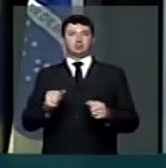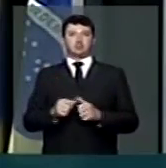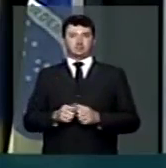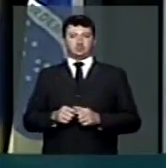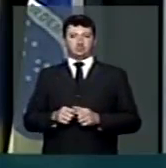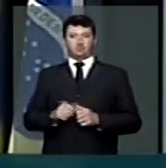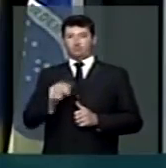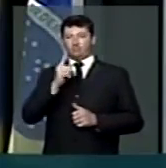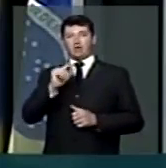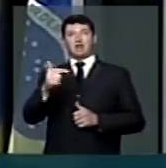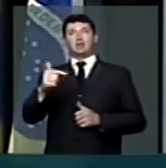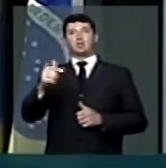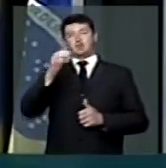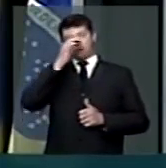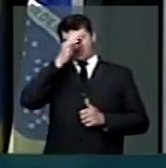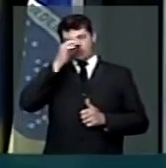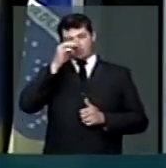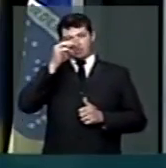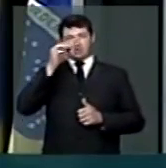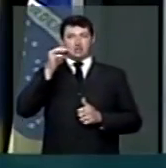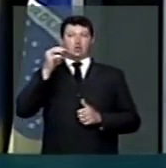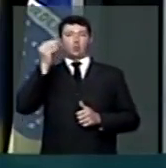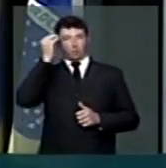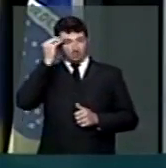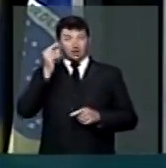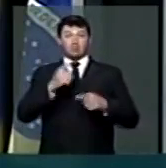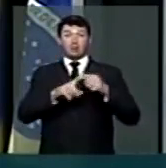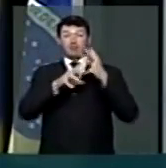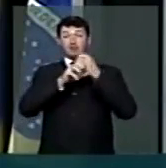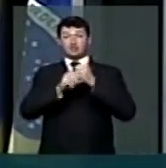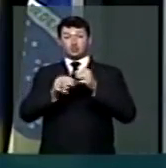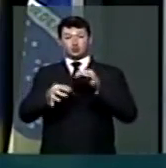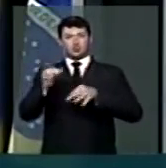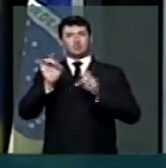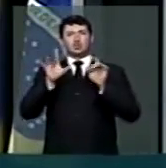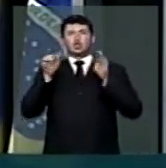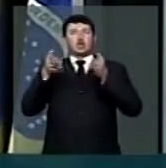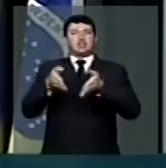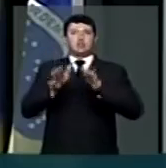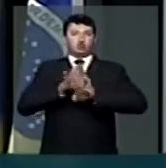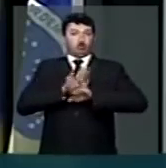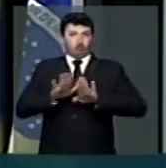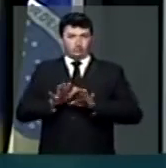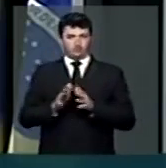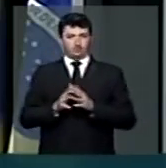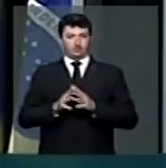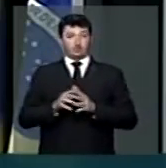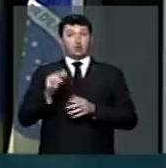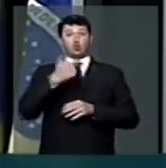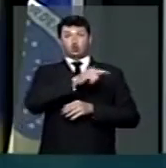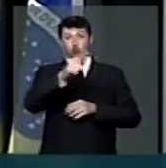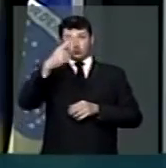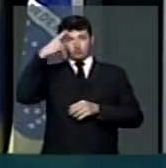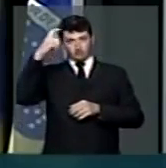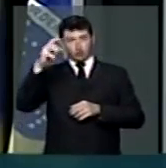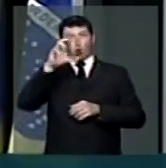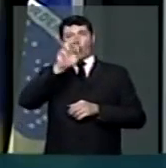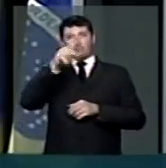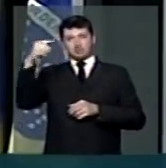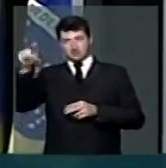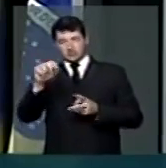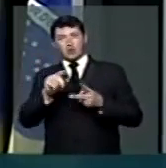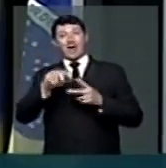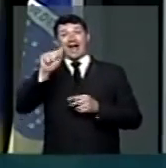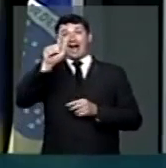serem inocentados, até porque a revisão do julgamento é só sobre esse crime. Sobre os outros crimes de corrupção